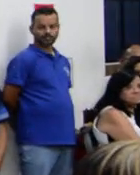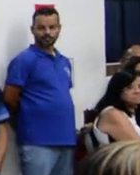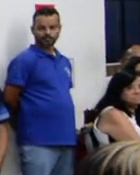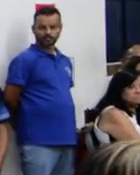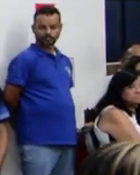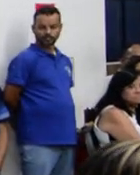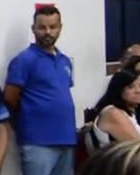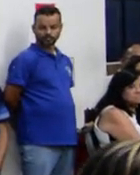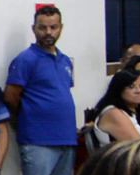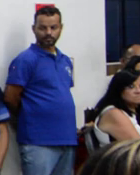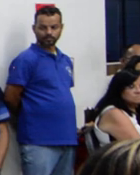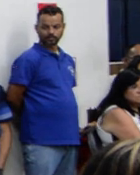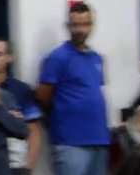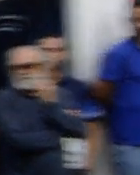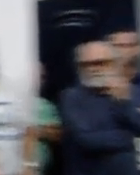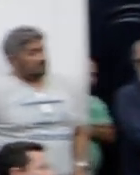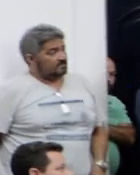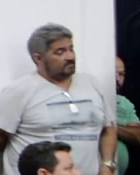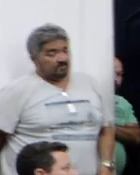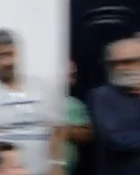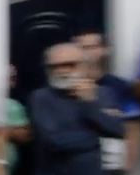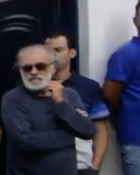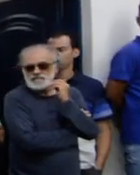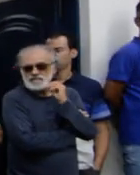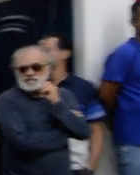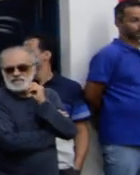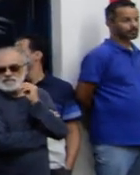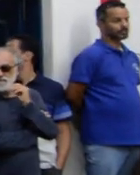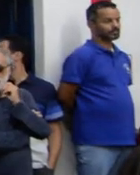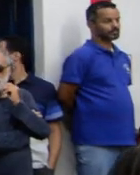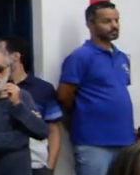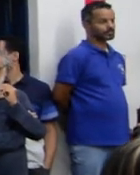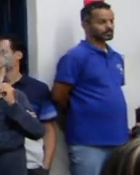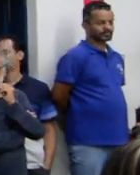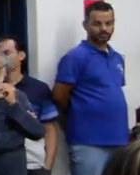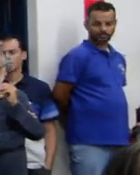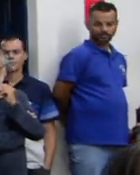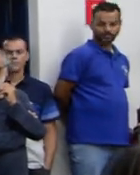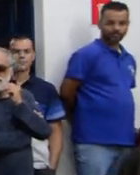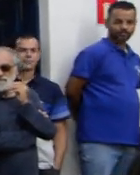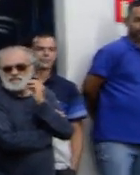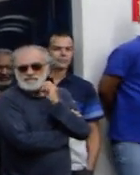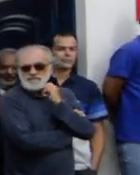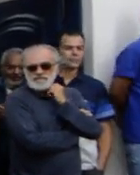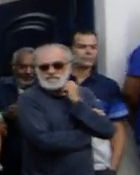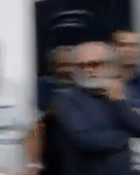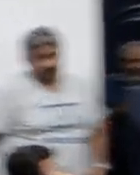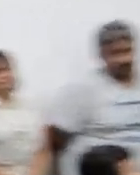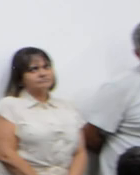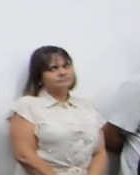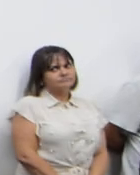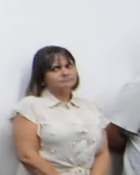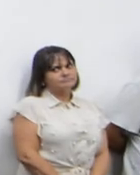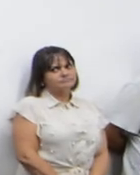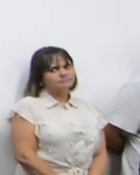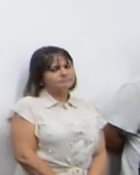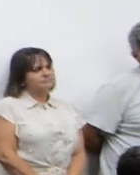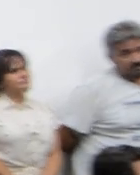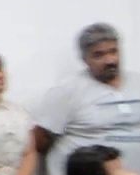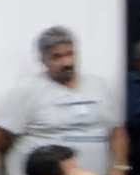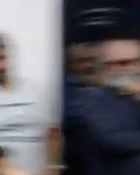Codes. Vereador Rodolfo Aguiar. Alexandre Codes. Vereador Silvio Blondão. Alexandre Codes. Vereador